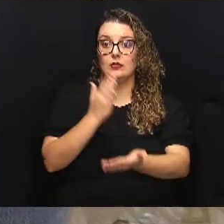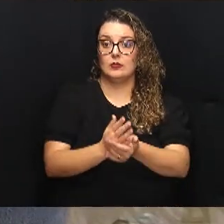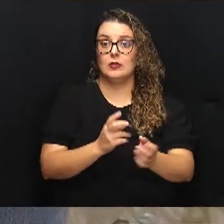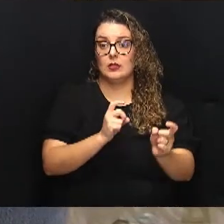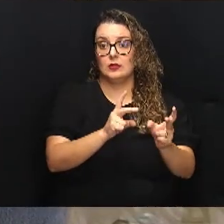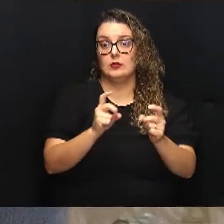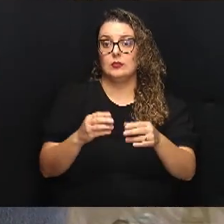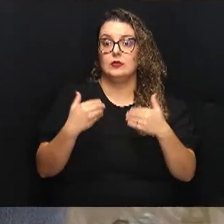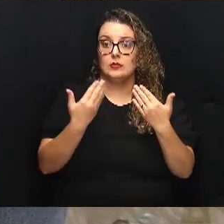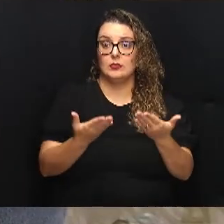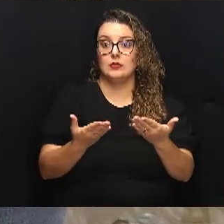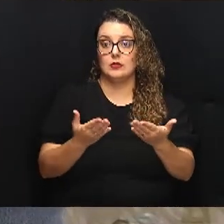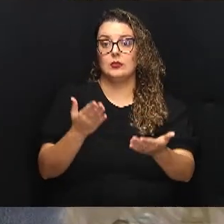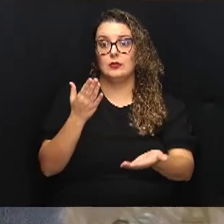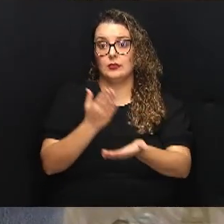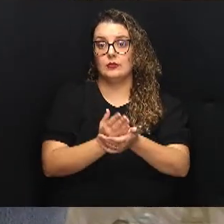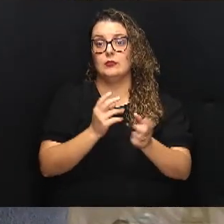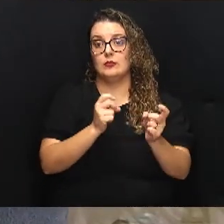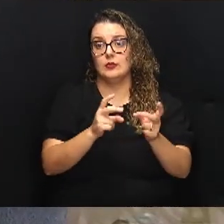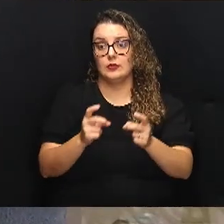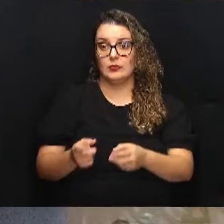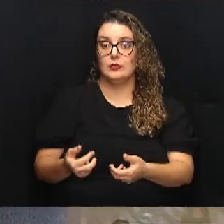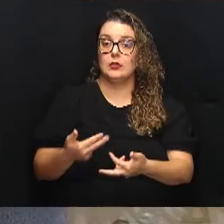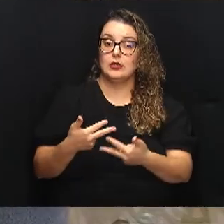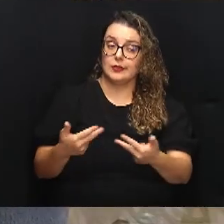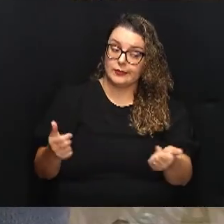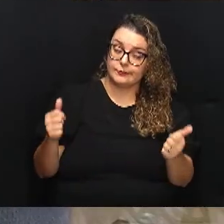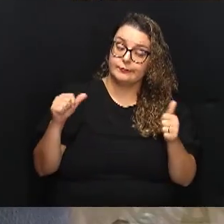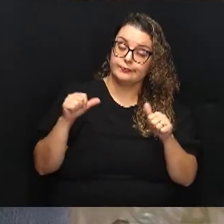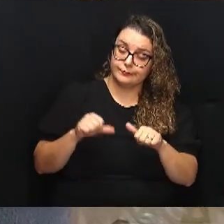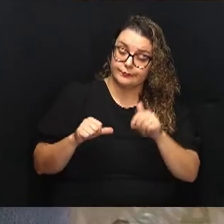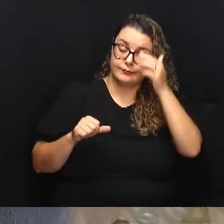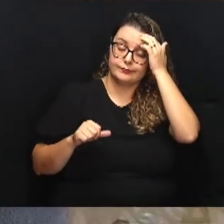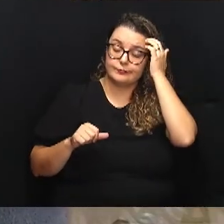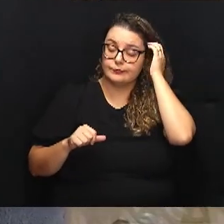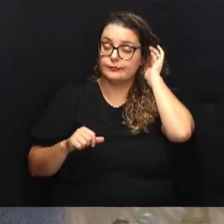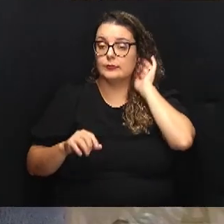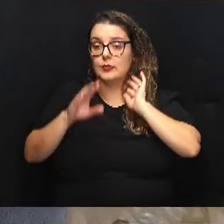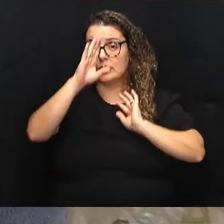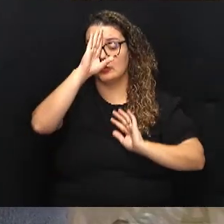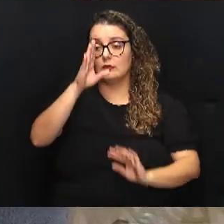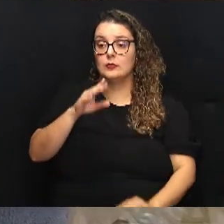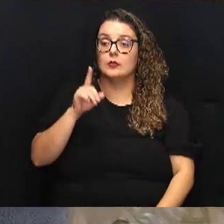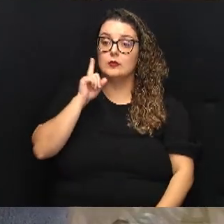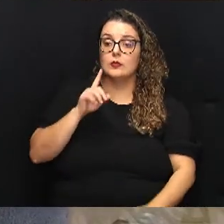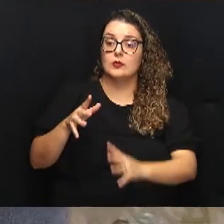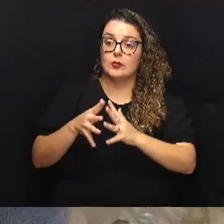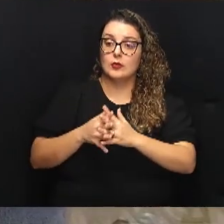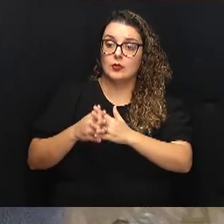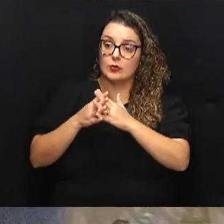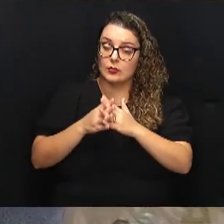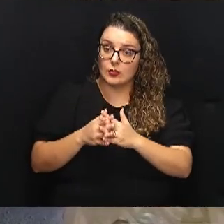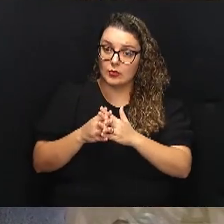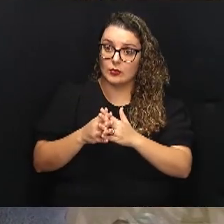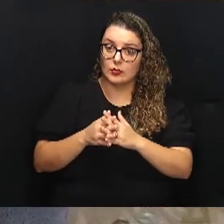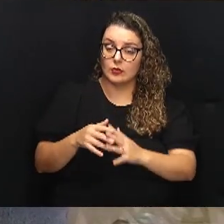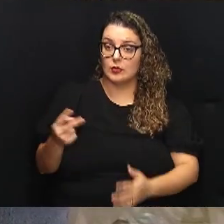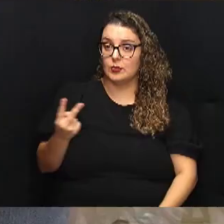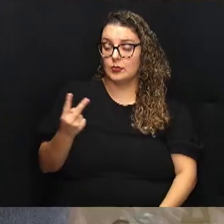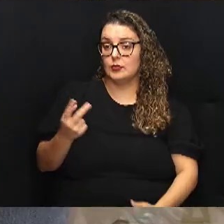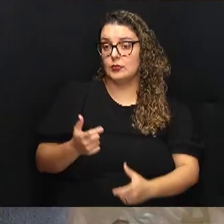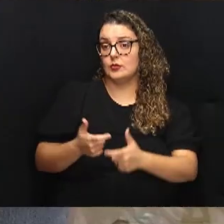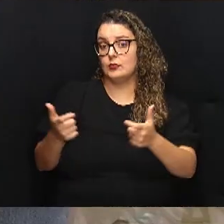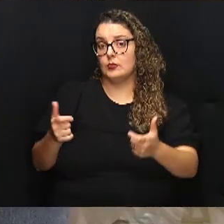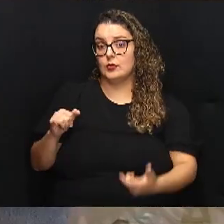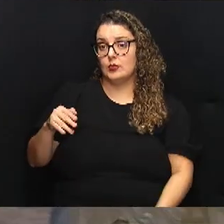e deixar de exportar é algo muito ruim, principalmente porque os Estados Unidos são o segundo maior importador